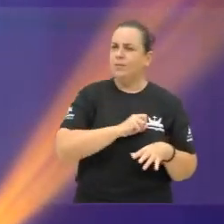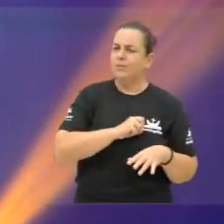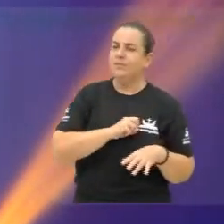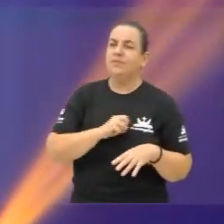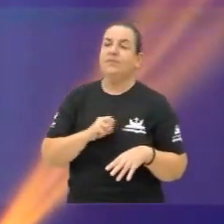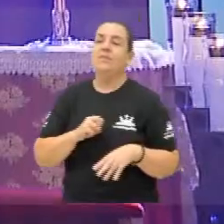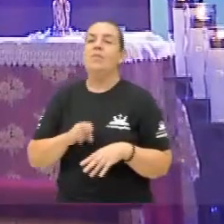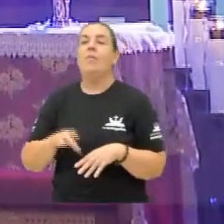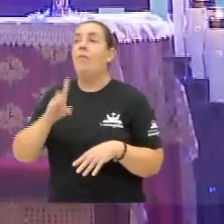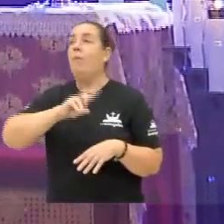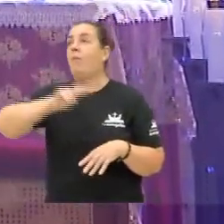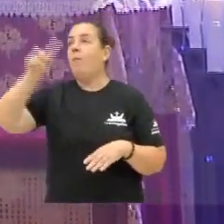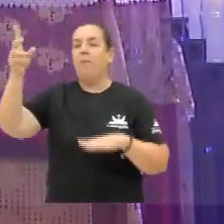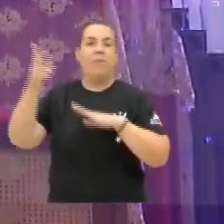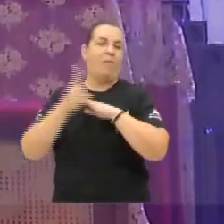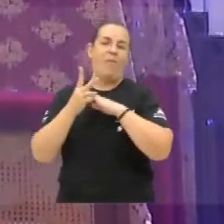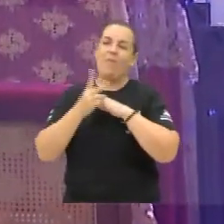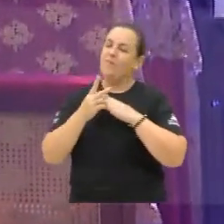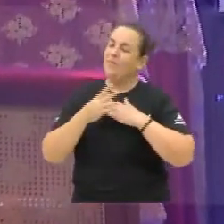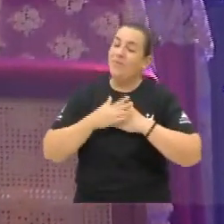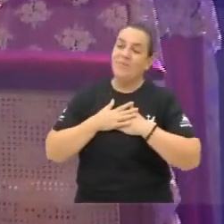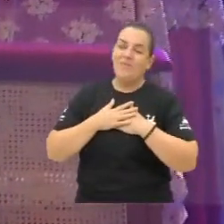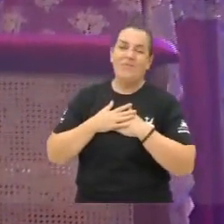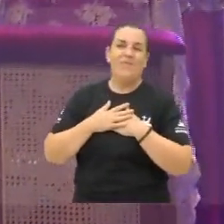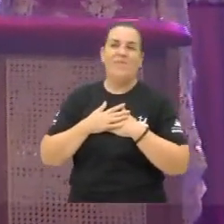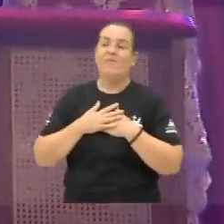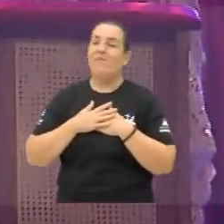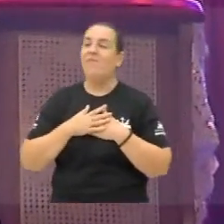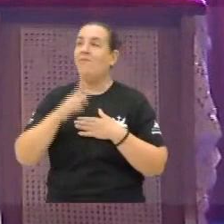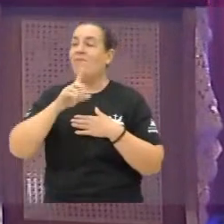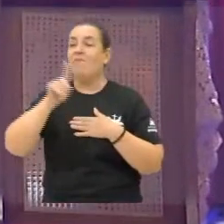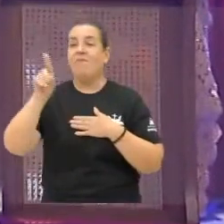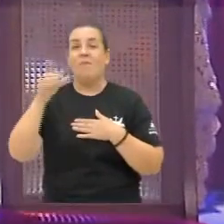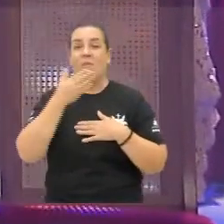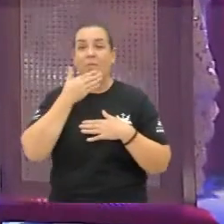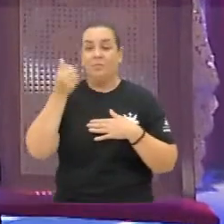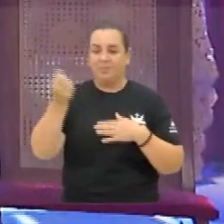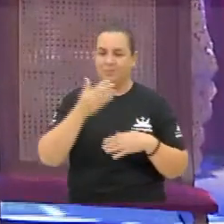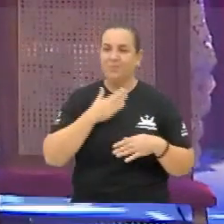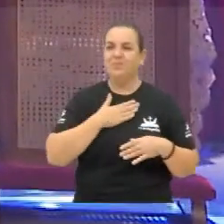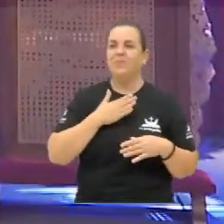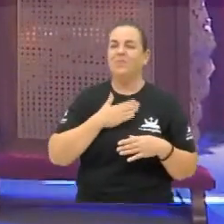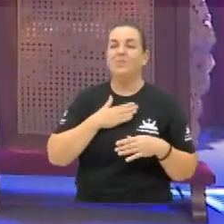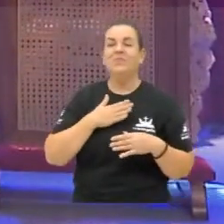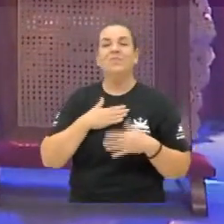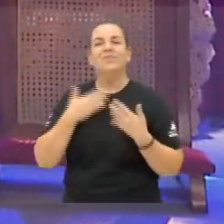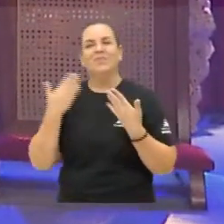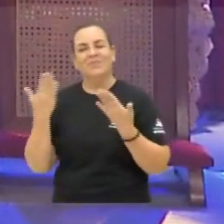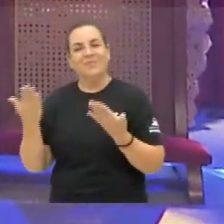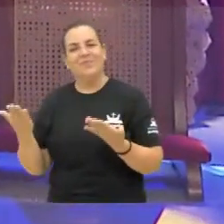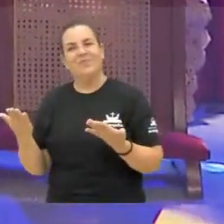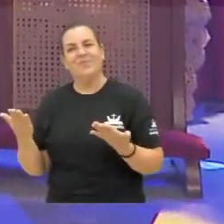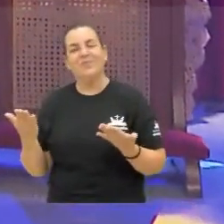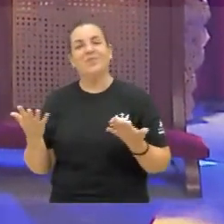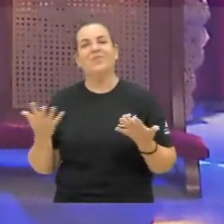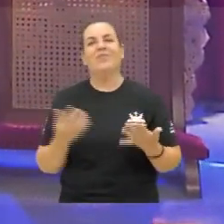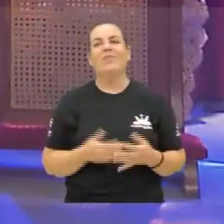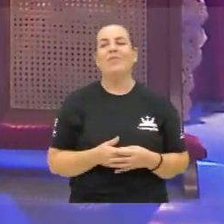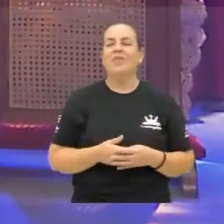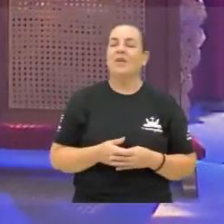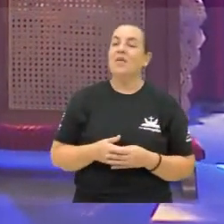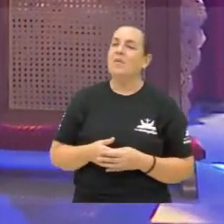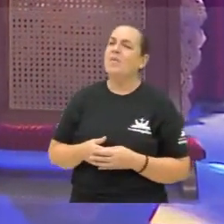amado. Deus cuida de mim, tem o melhor pra mim. Eu quero ver você em